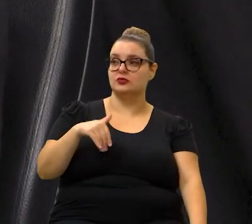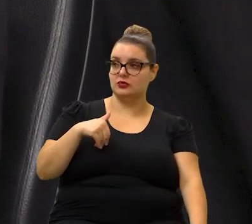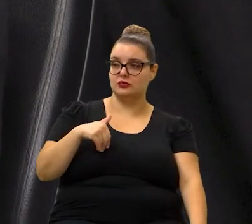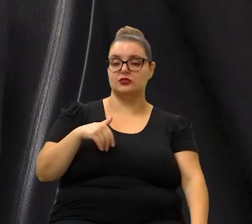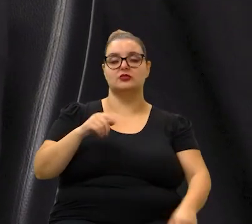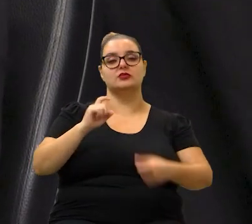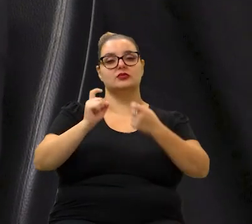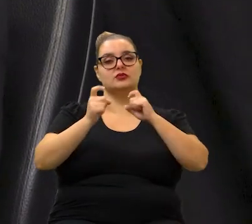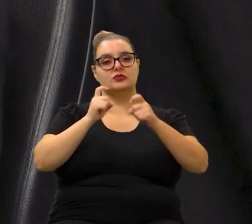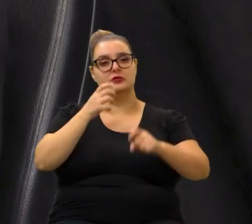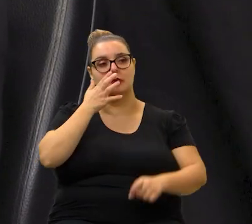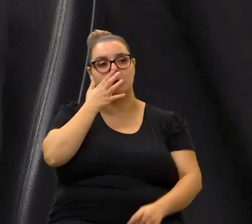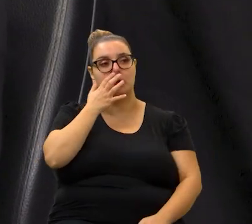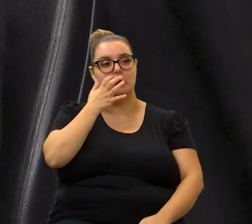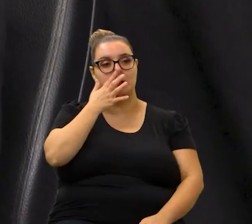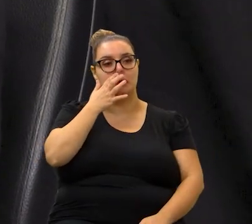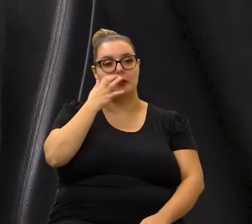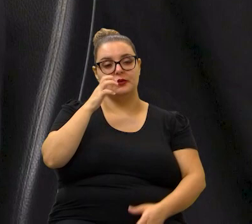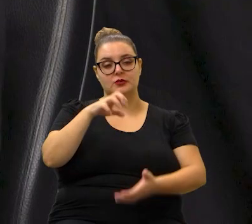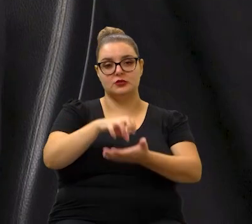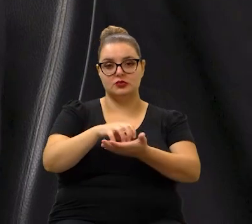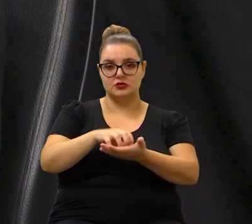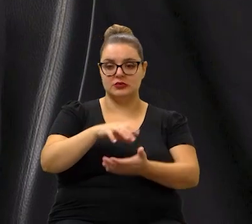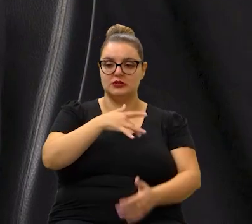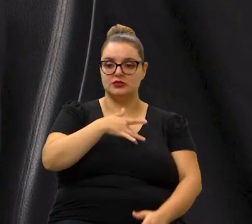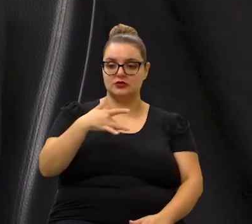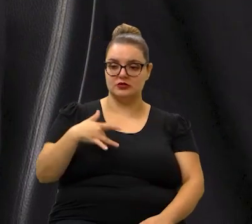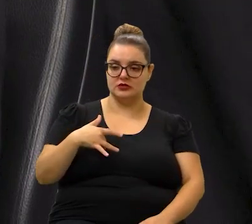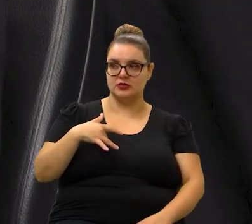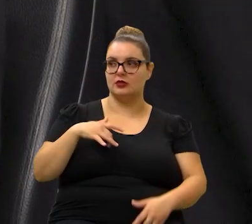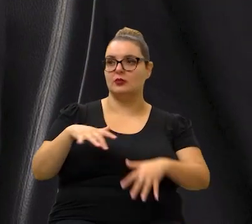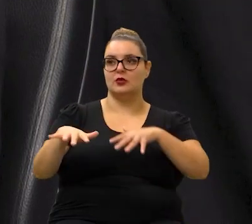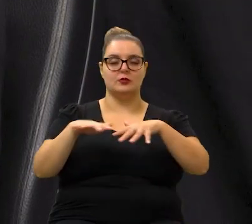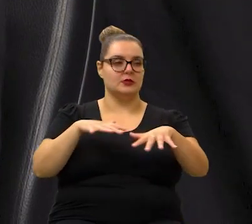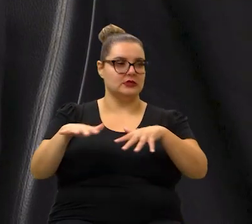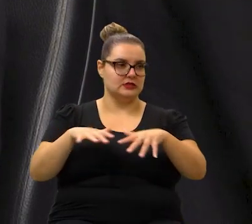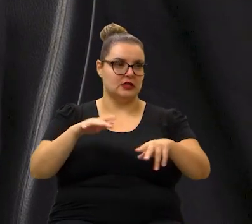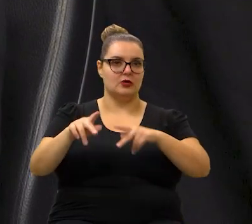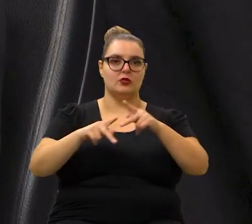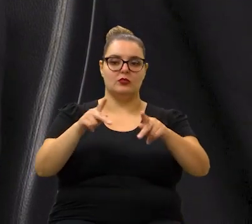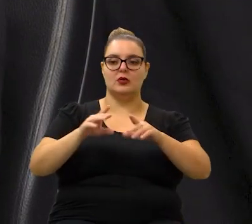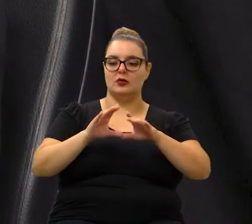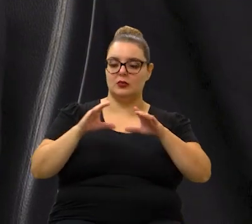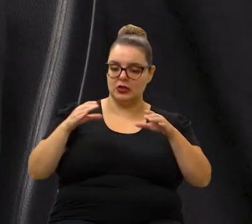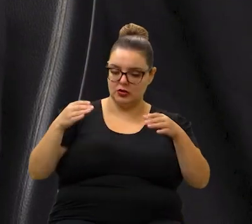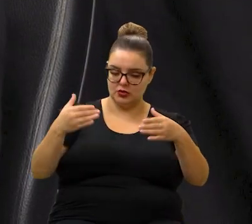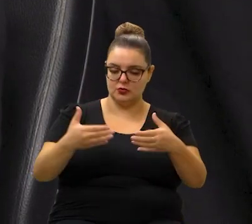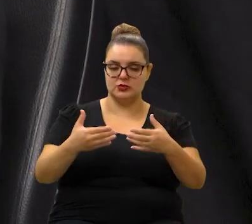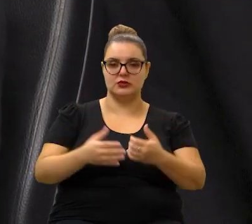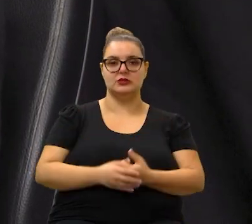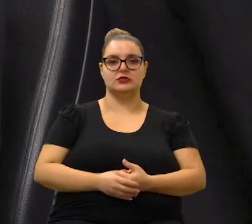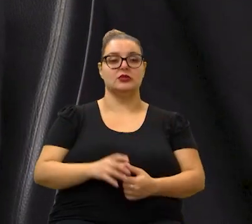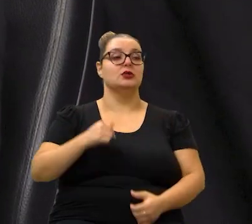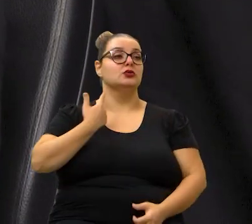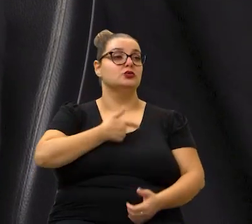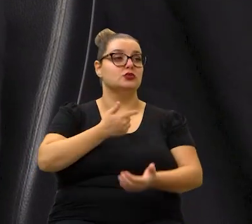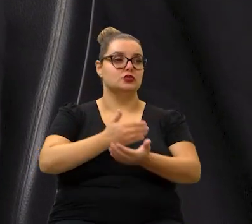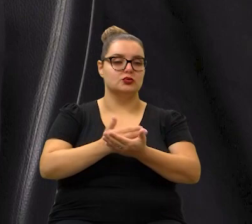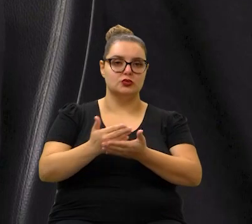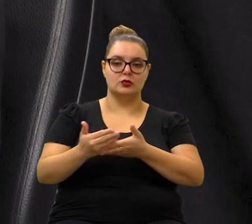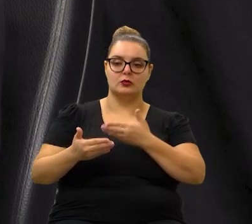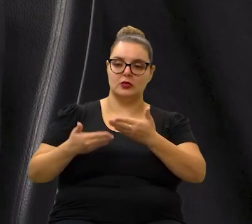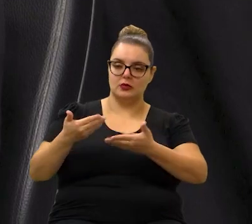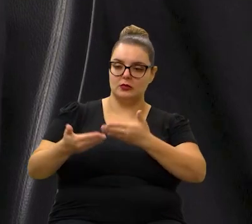uma reunião no Centro de Saúde eu mobilizei a população a comunidade e a gente começou